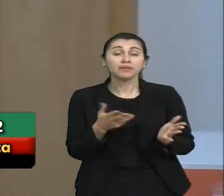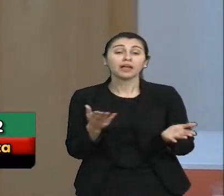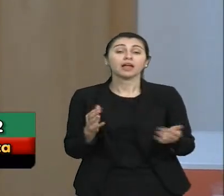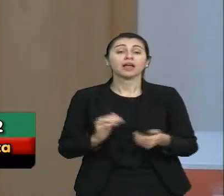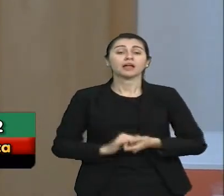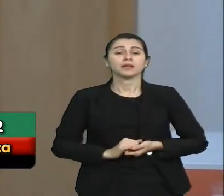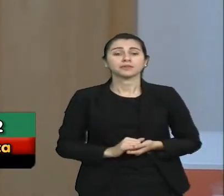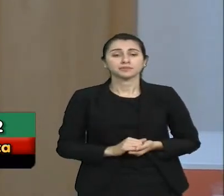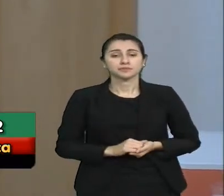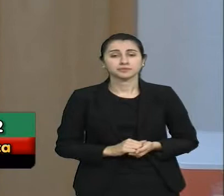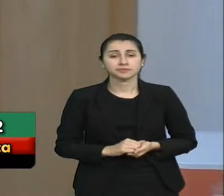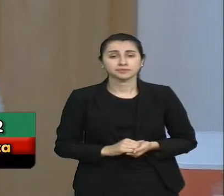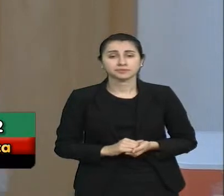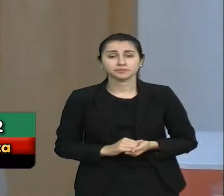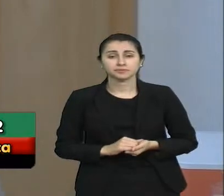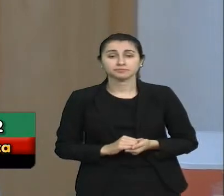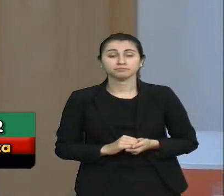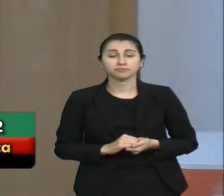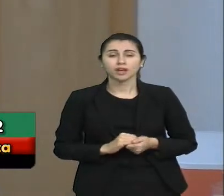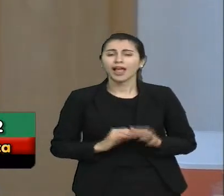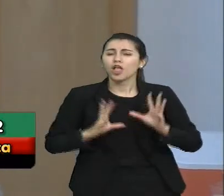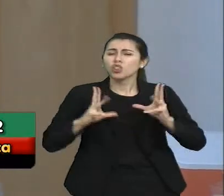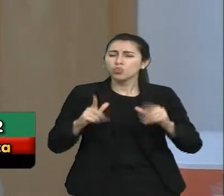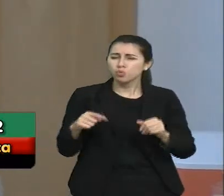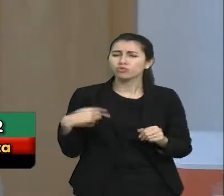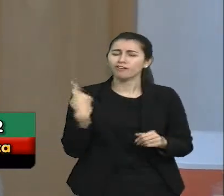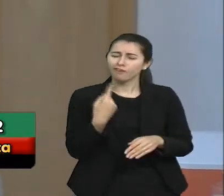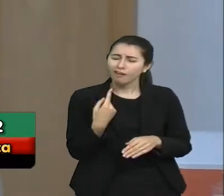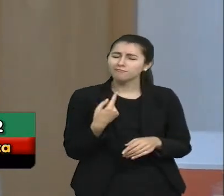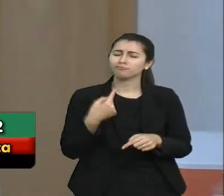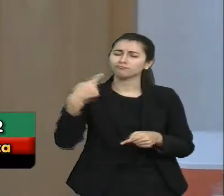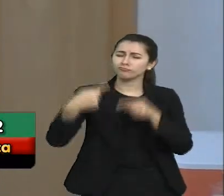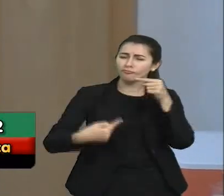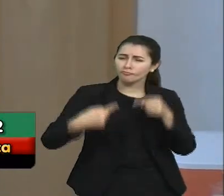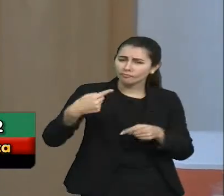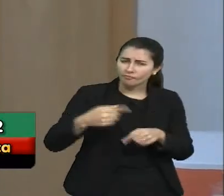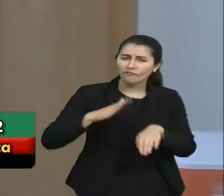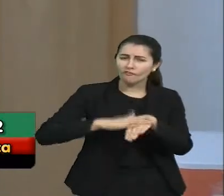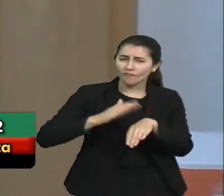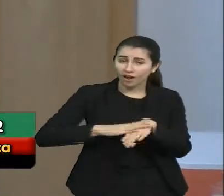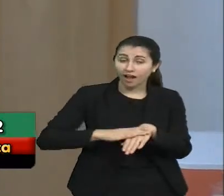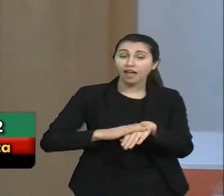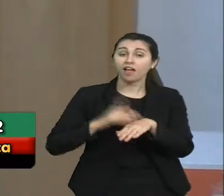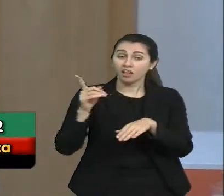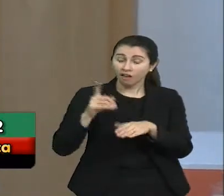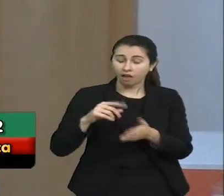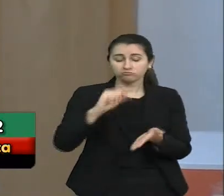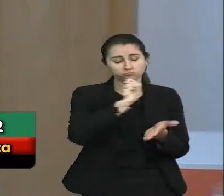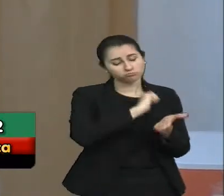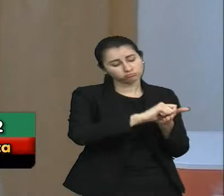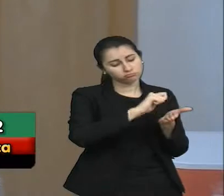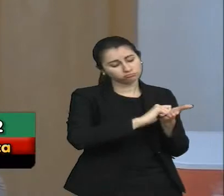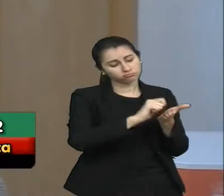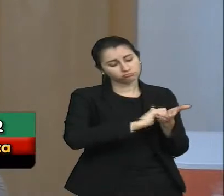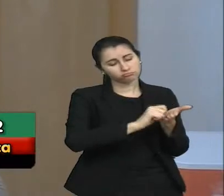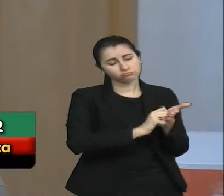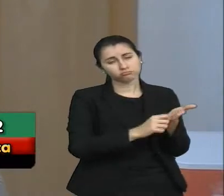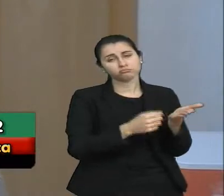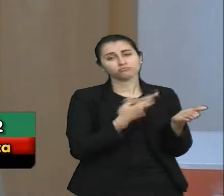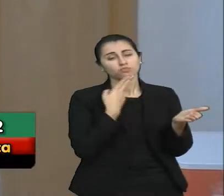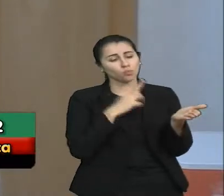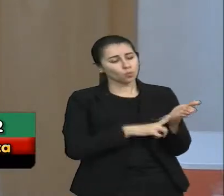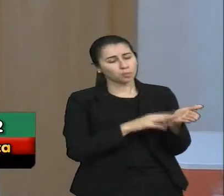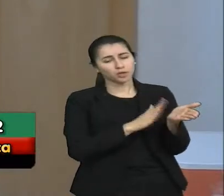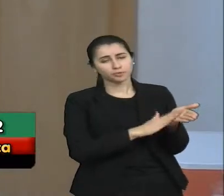E tudo que nós fizemos aqui, ela vai, na realidade, gerar o documento para pensar esse projeto de lei.